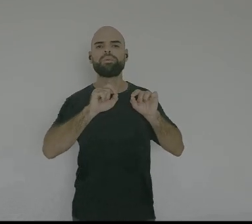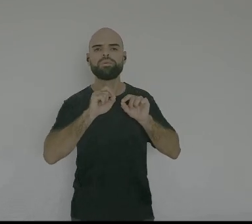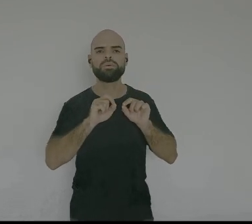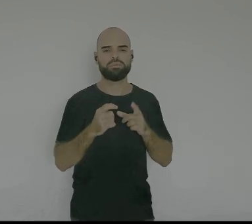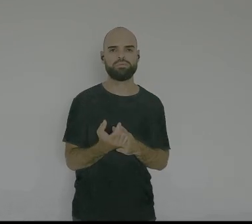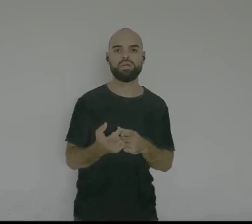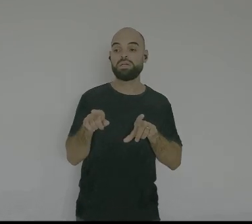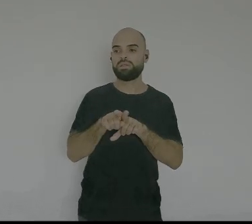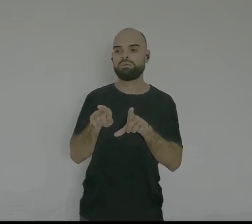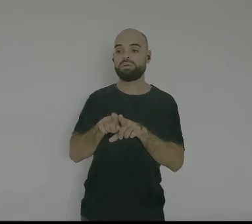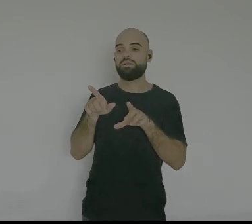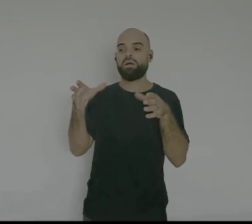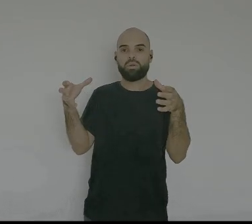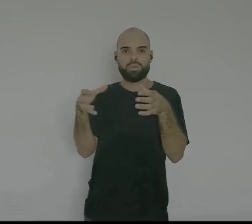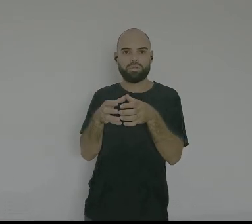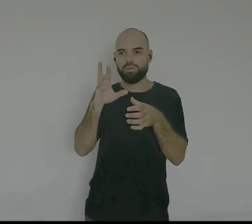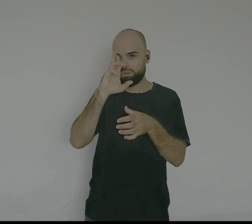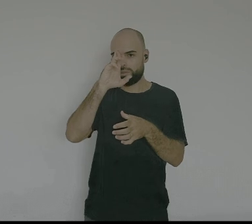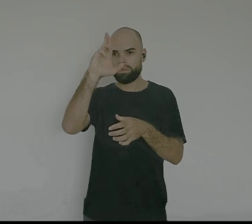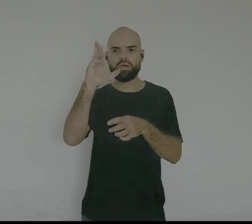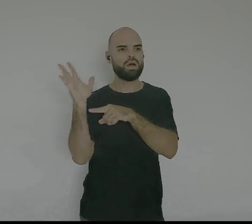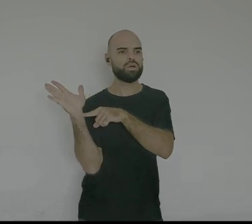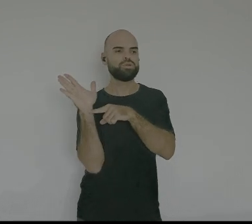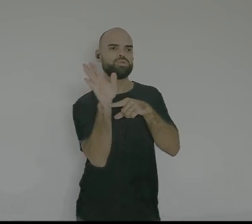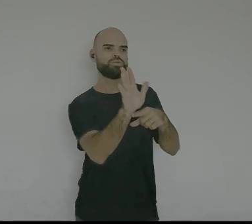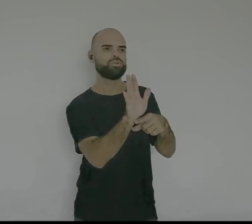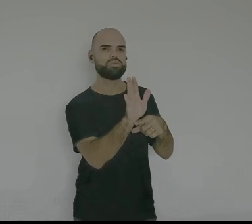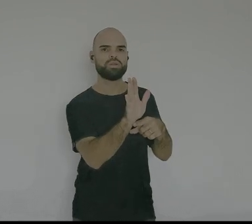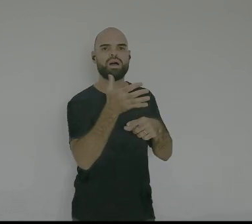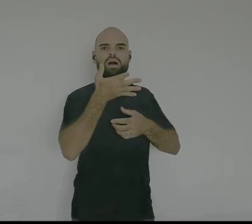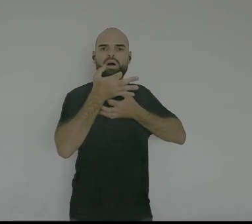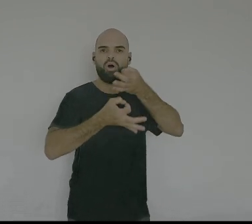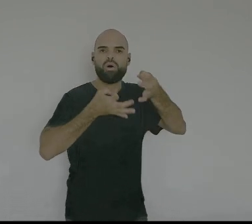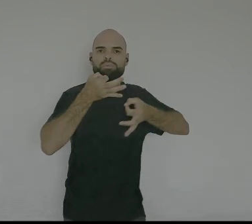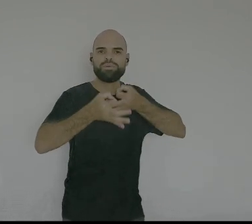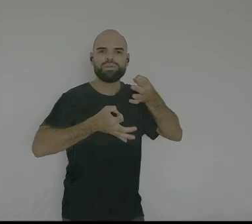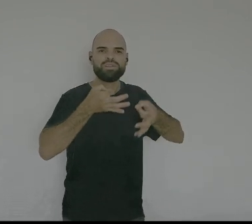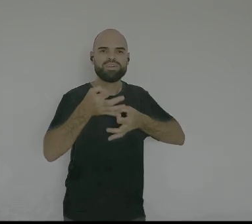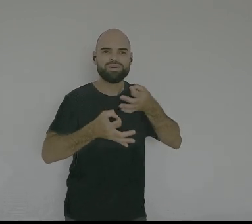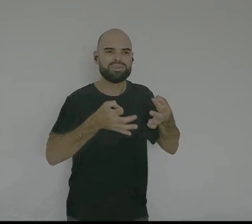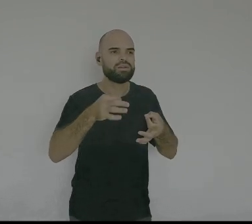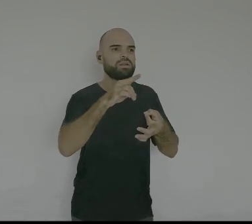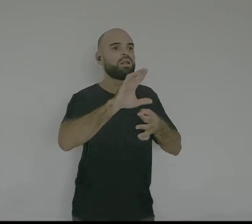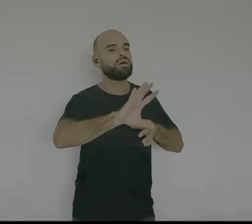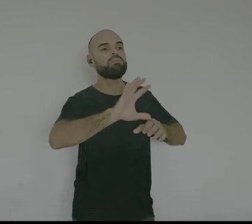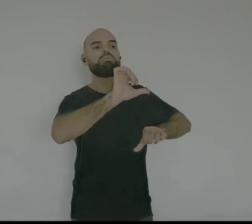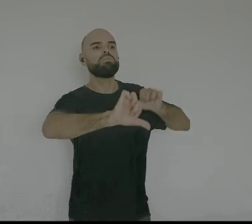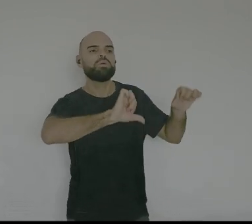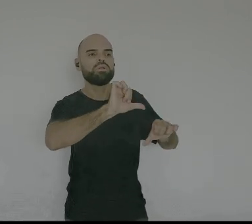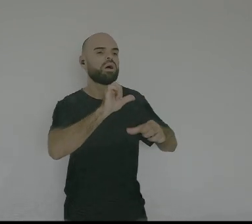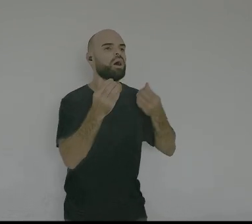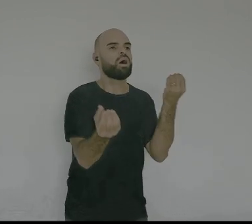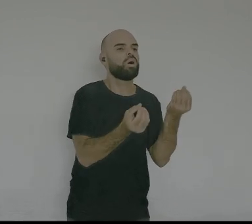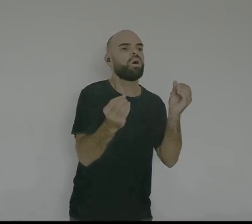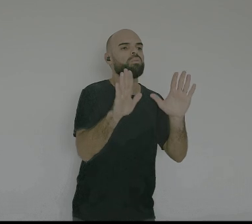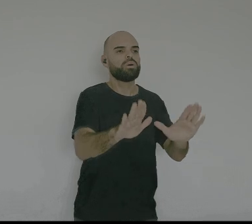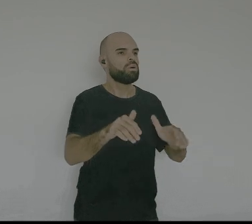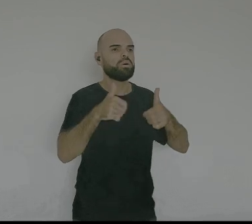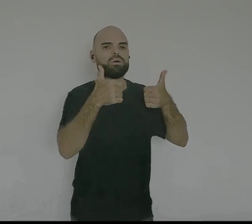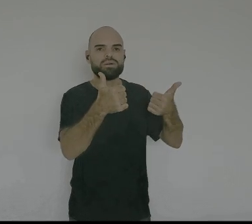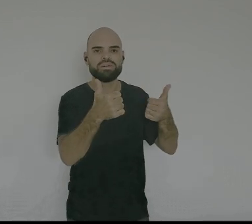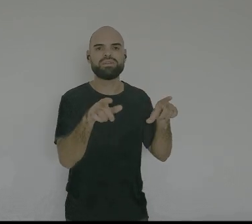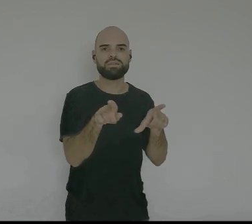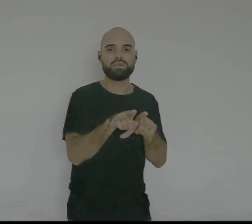para o adequado funcionamento das redes e fornecerá subsídios para a tomada de decisão na macro-região, bem